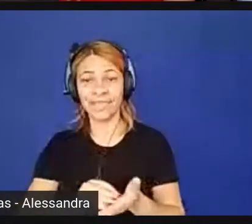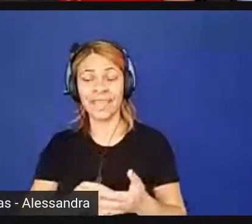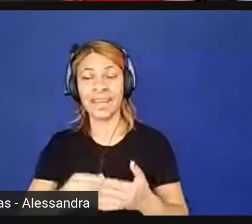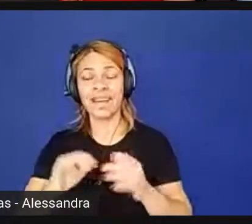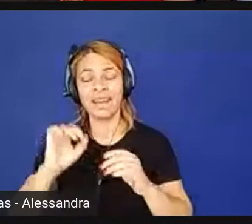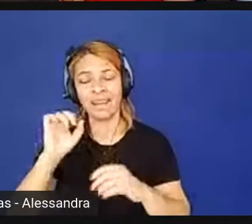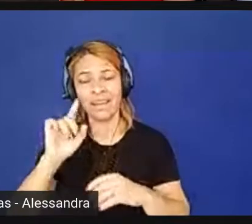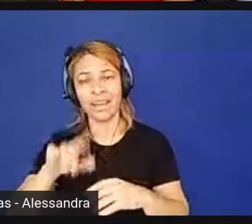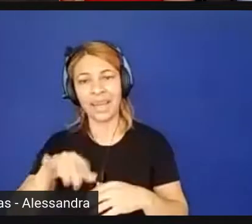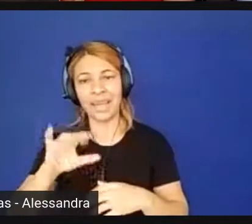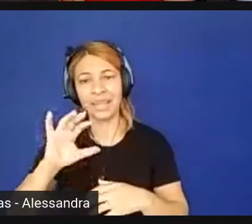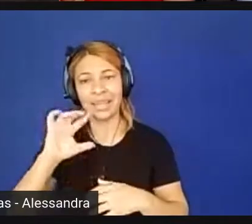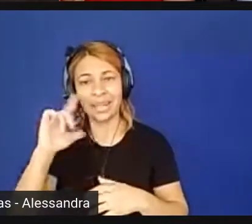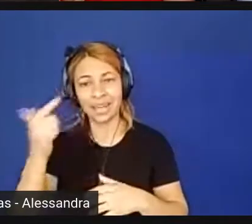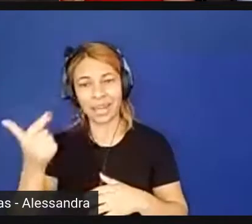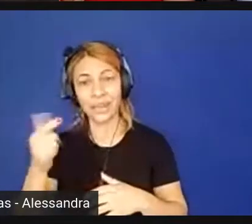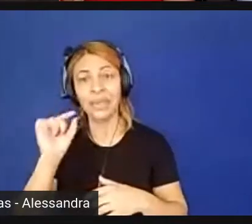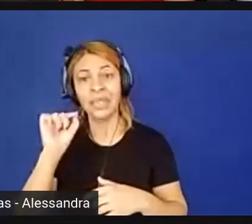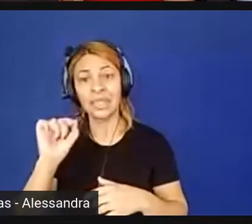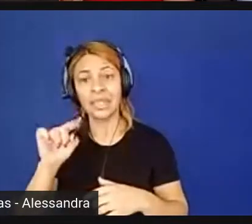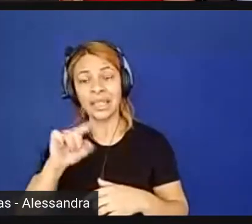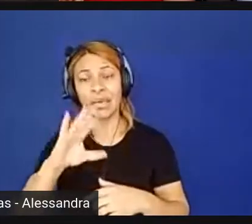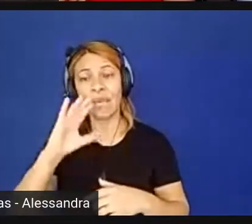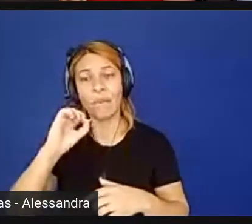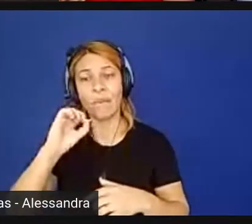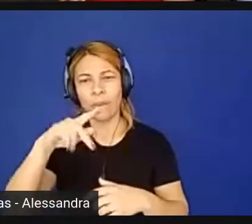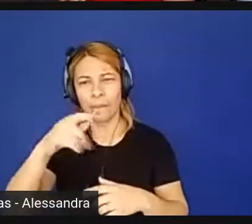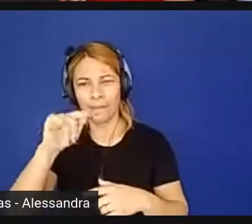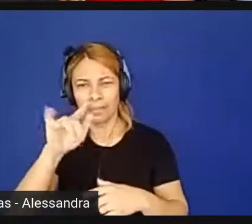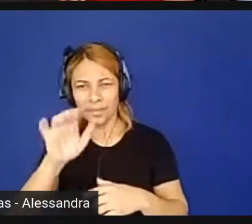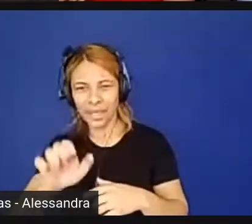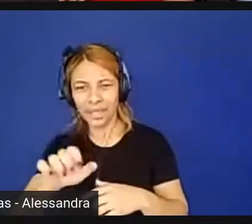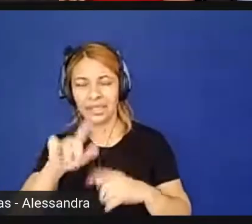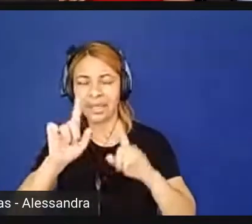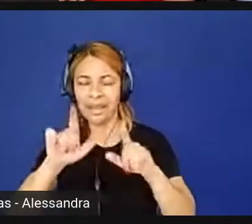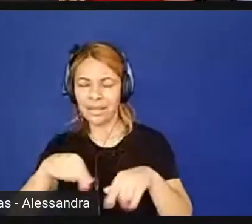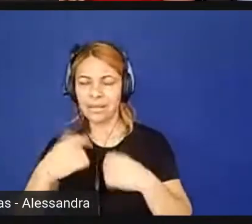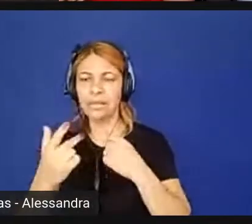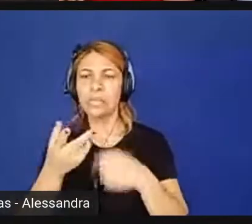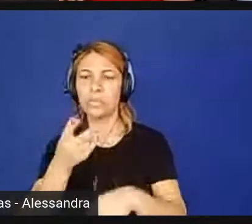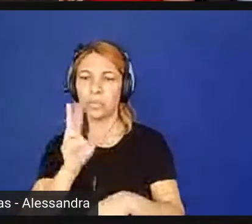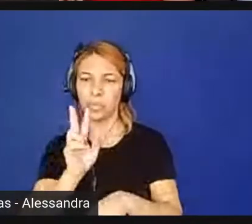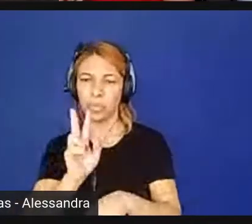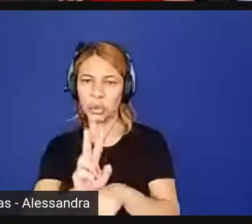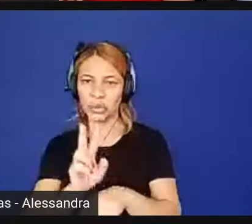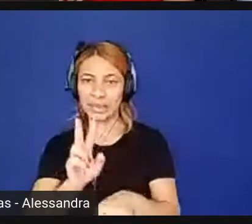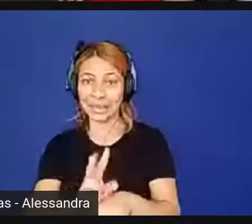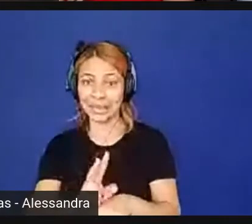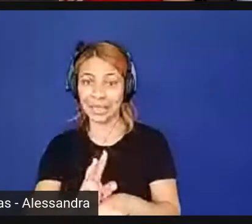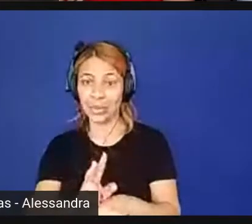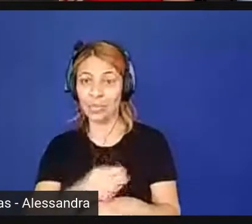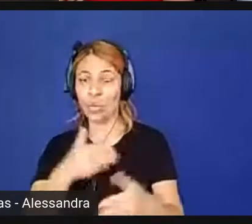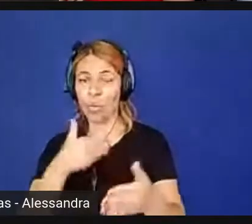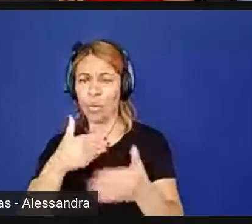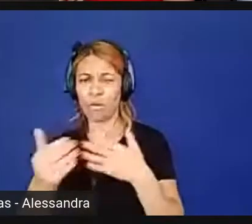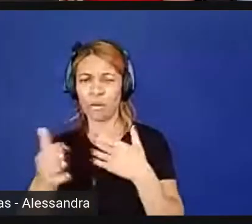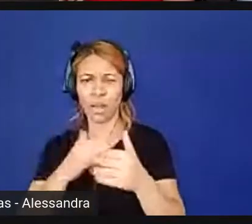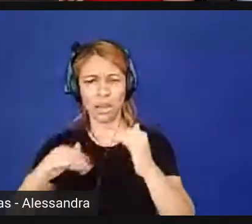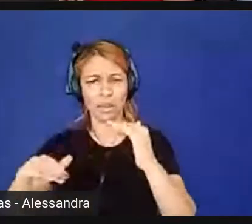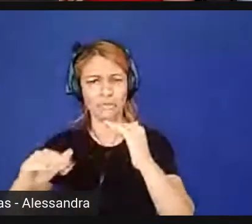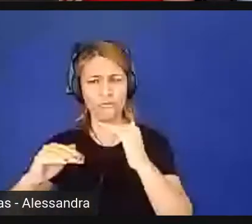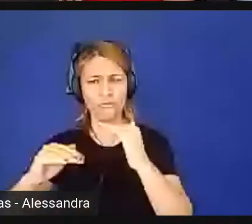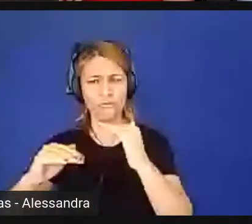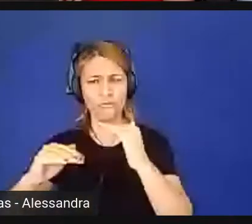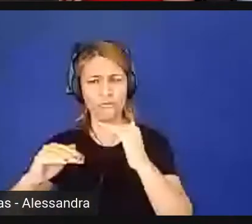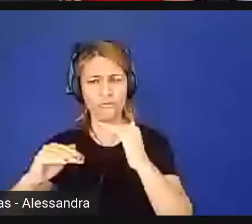claro, nesse sentido, que o compliance ele é, sim, um instrumento de proteção aos dirigentes em qualquer nível que ele